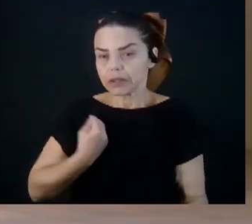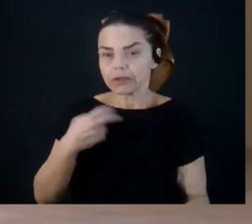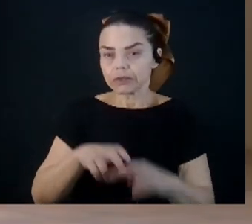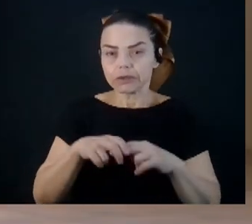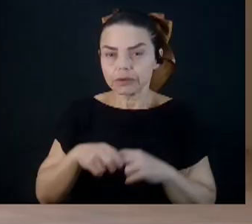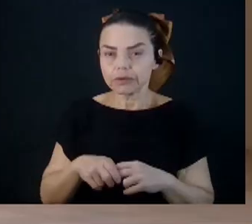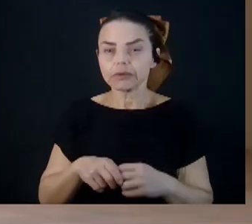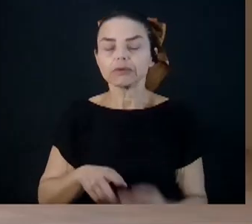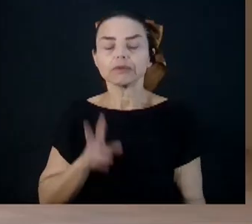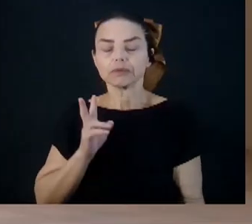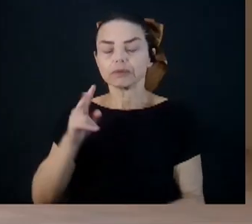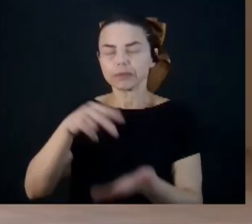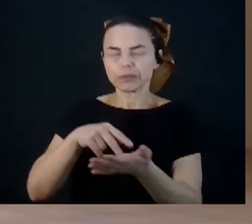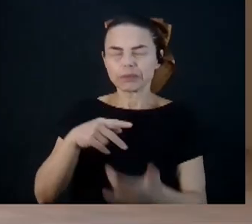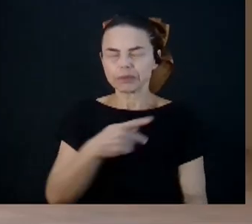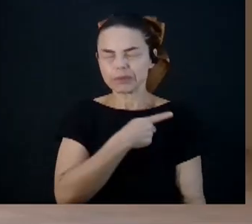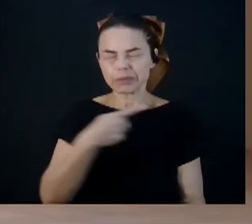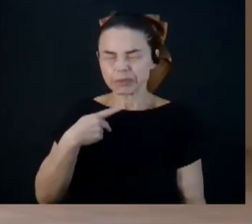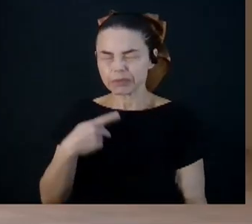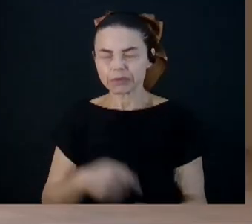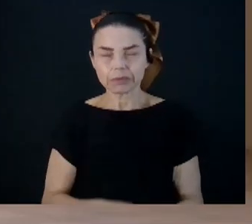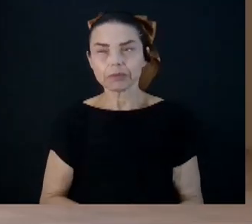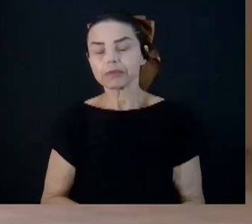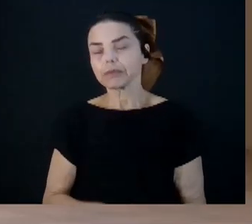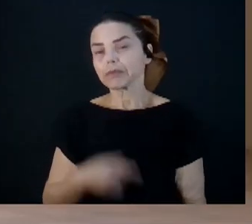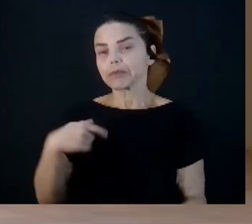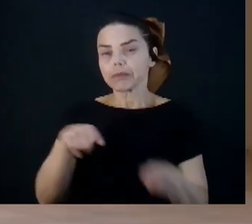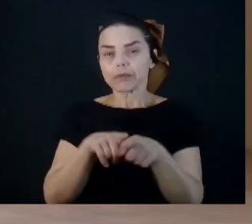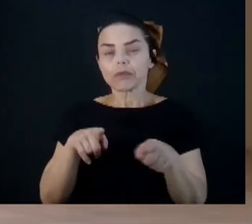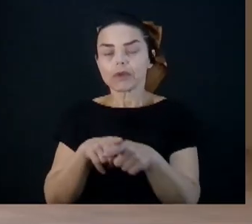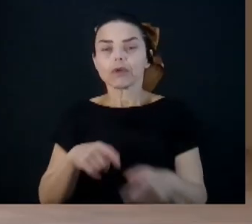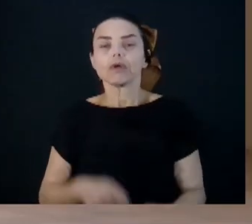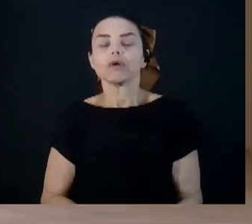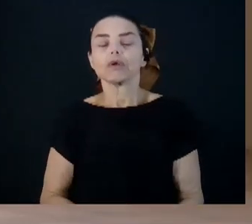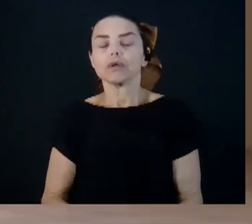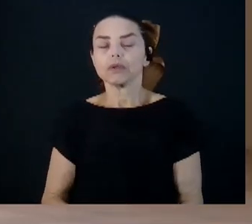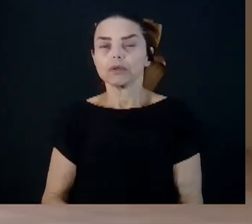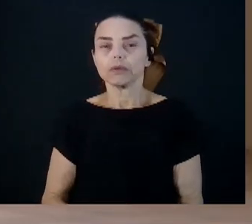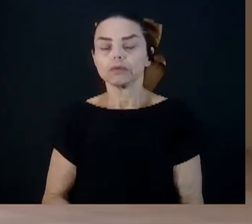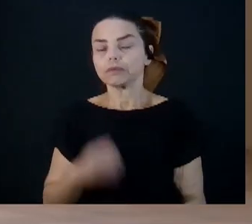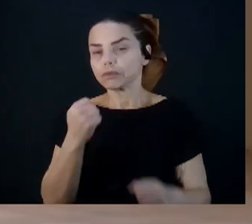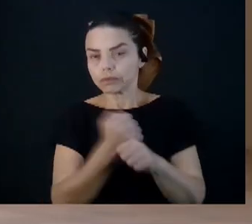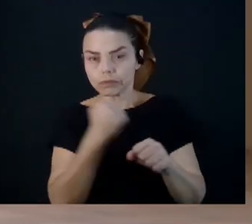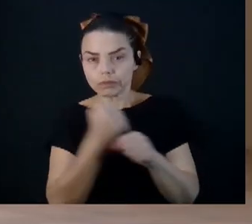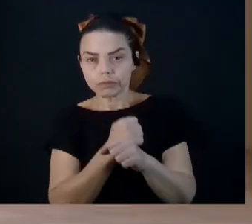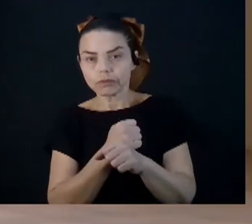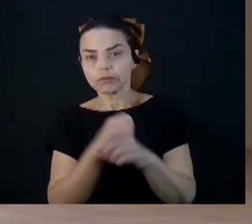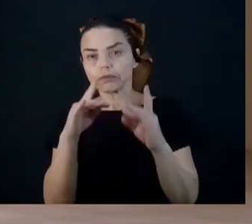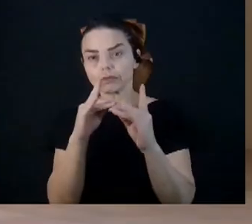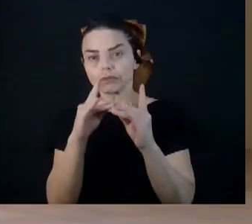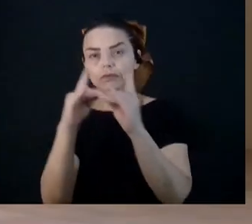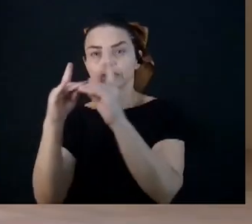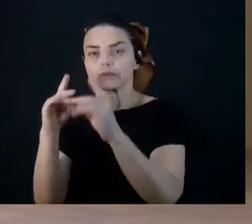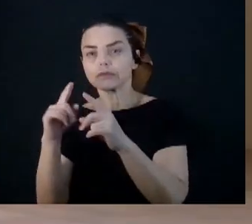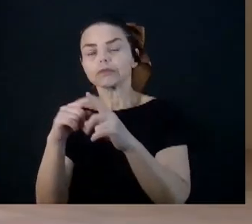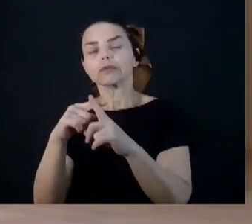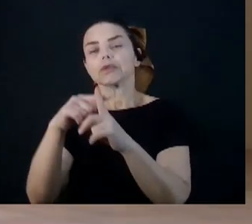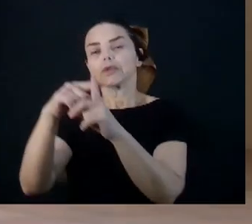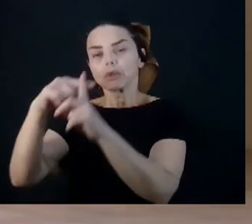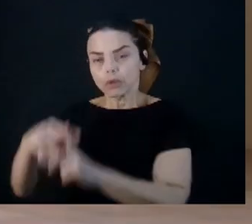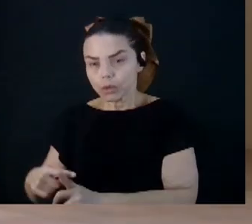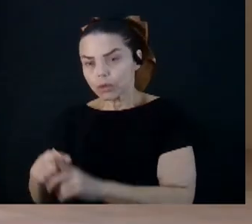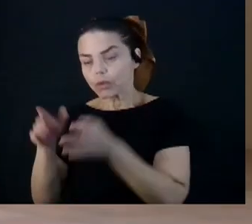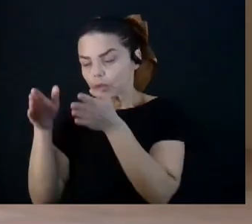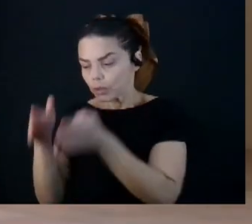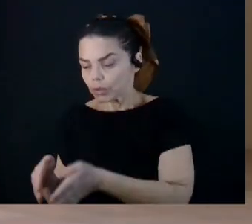pastor, eles então decidem também pela construção de um cemitério, né? E aí começa-se